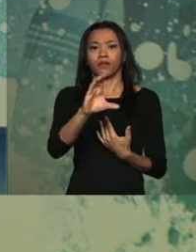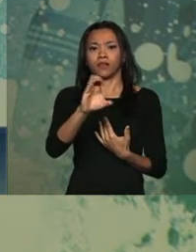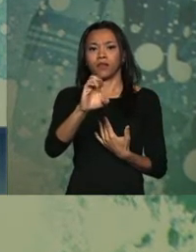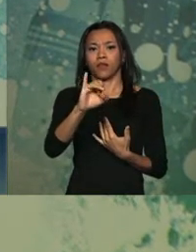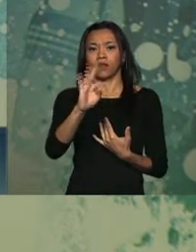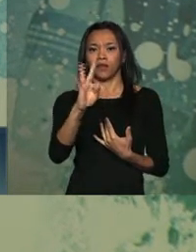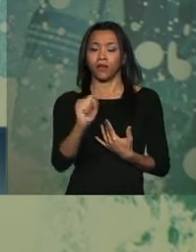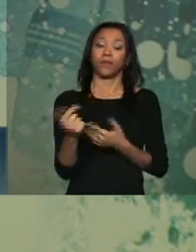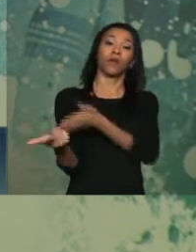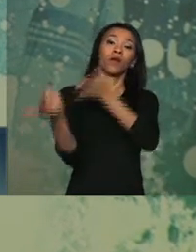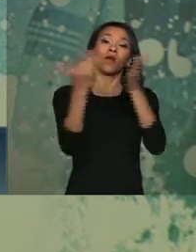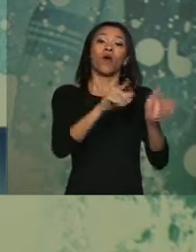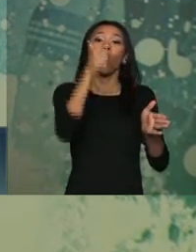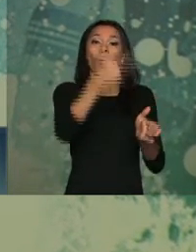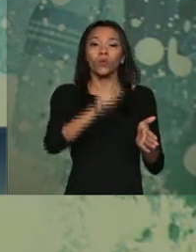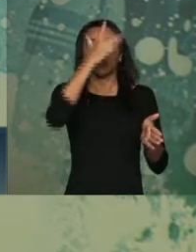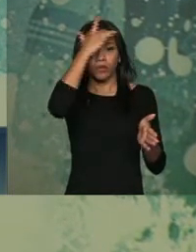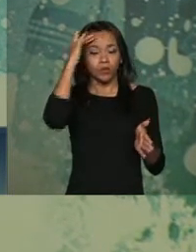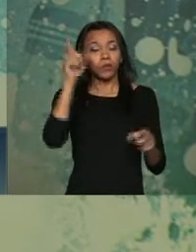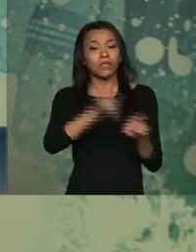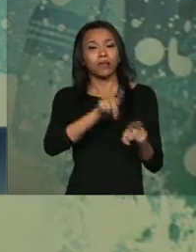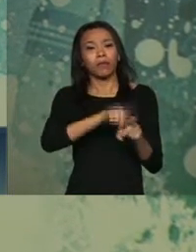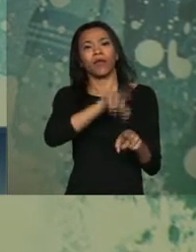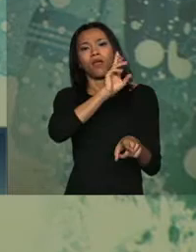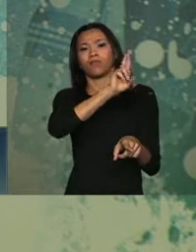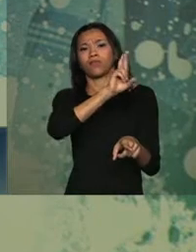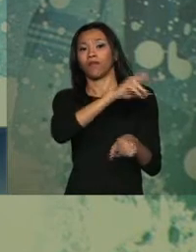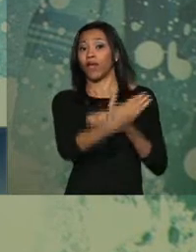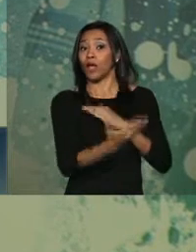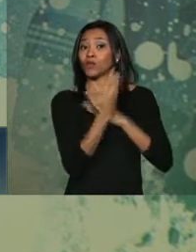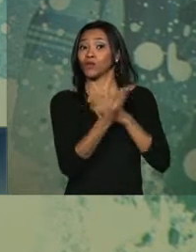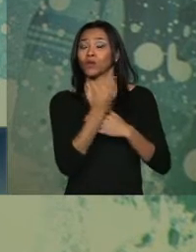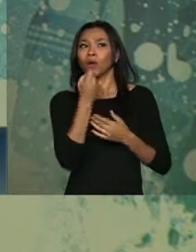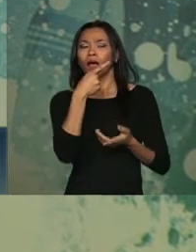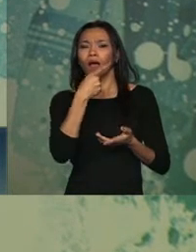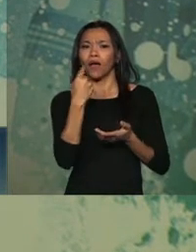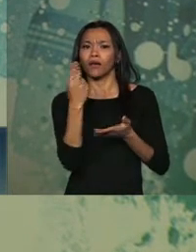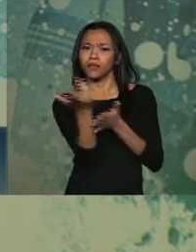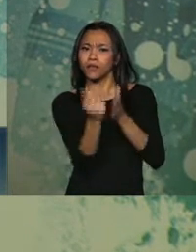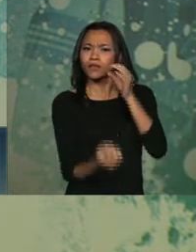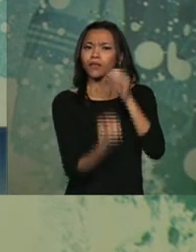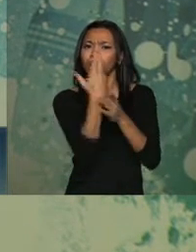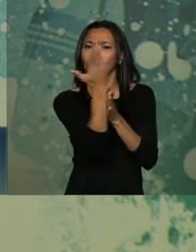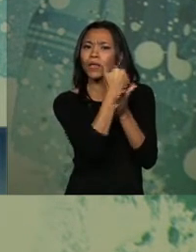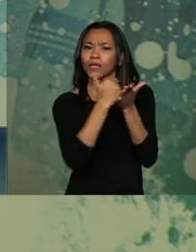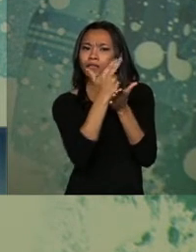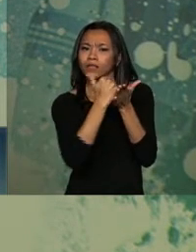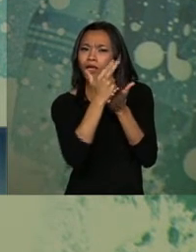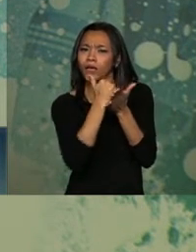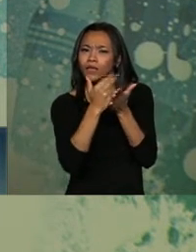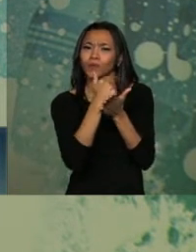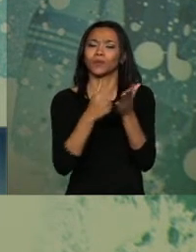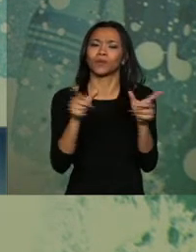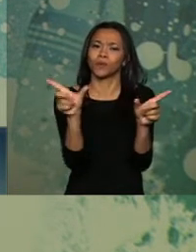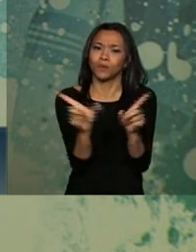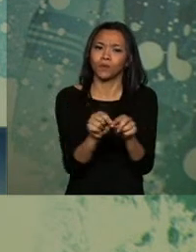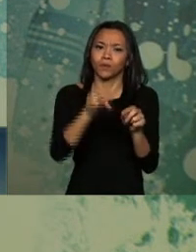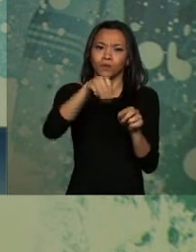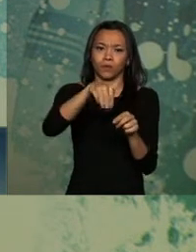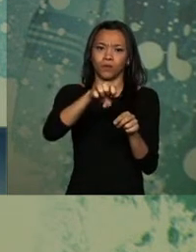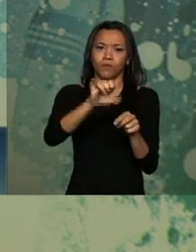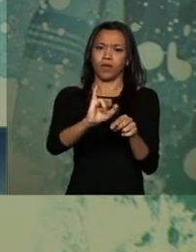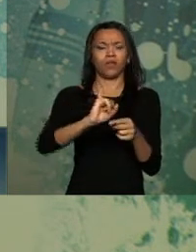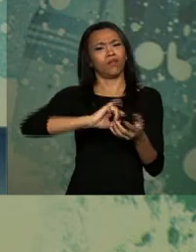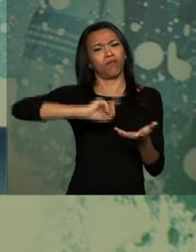nosso companheiro, que foi até o criador da marca do MEI, e assim, Pimentel, foi um trabalho a